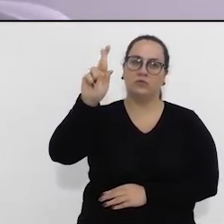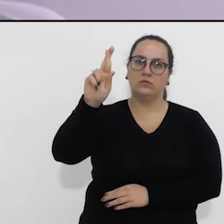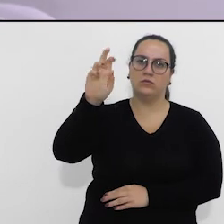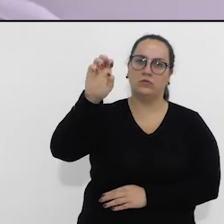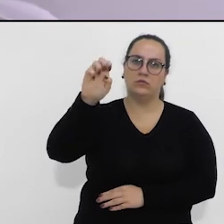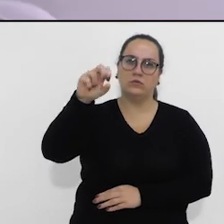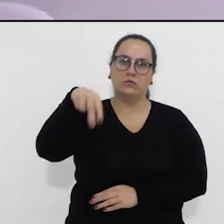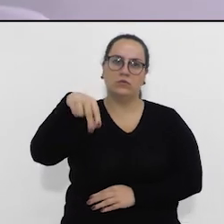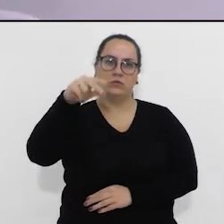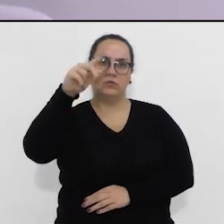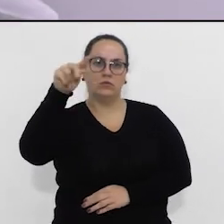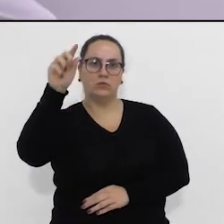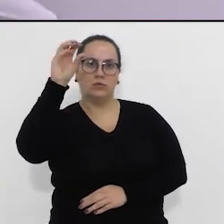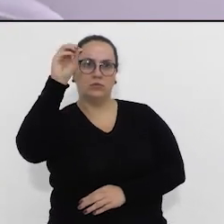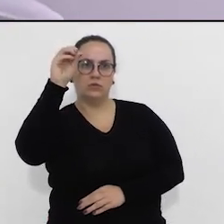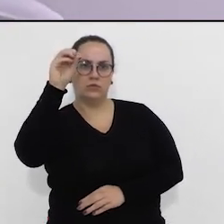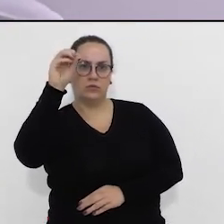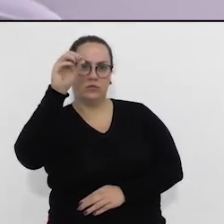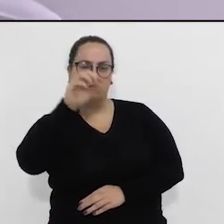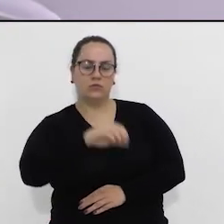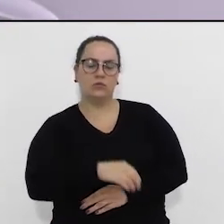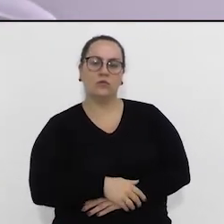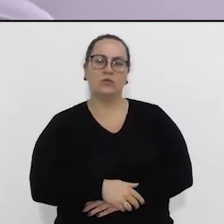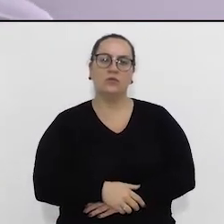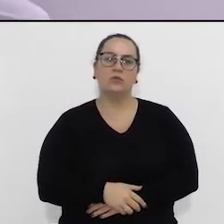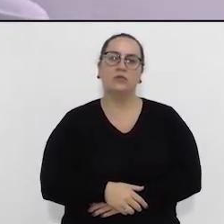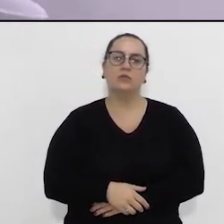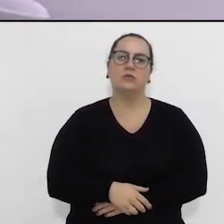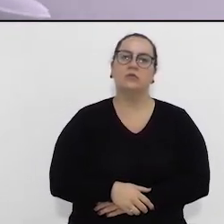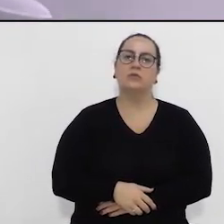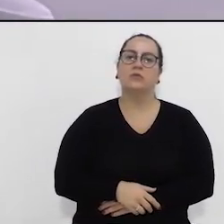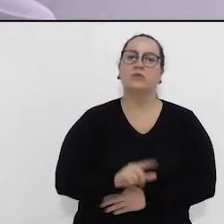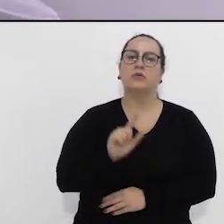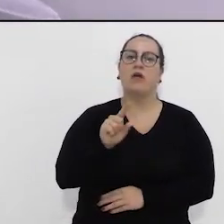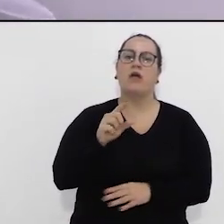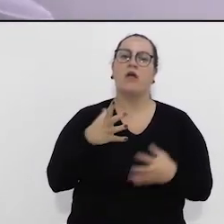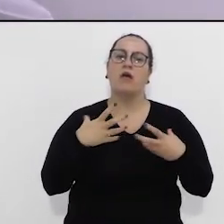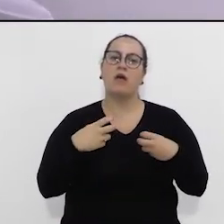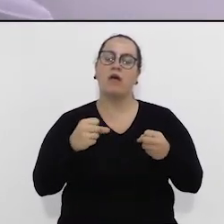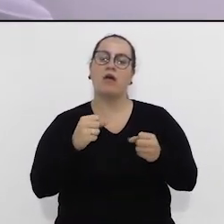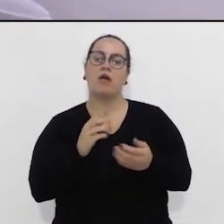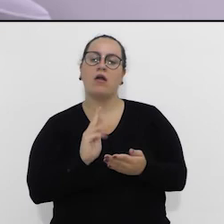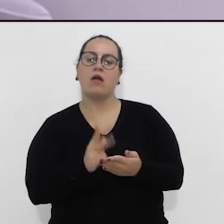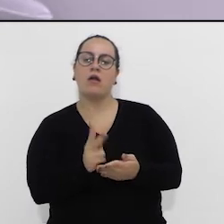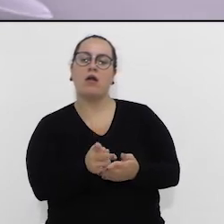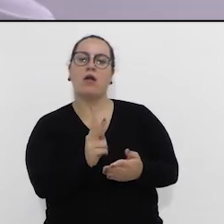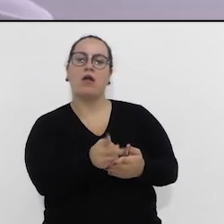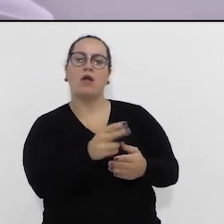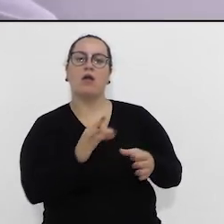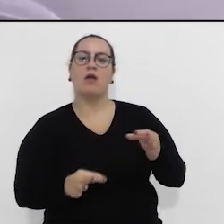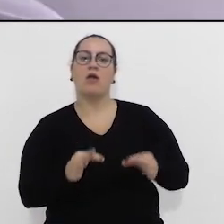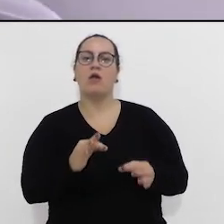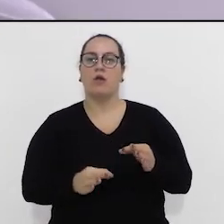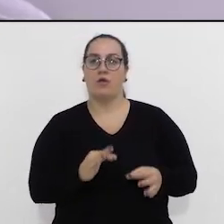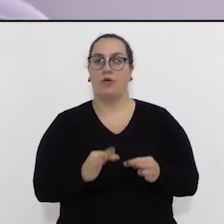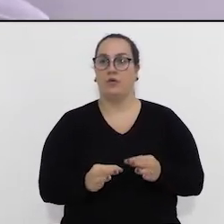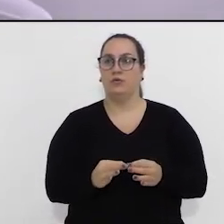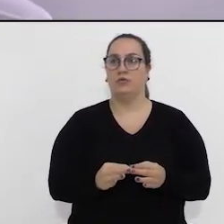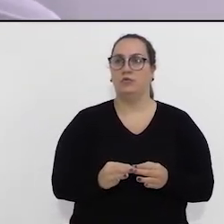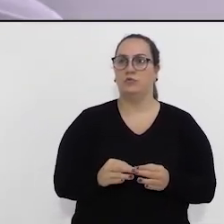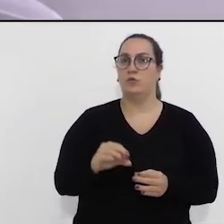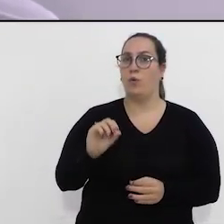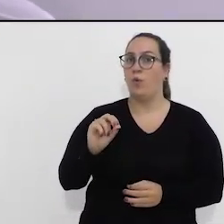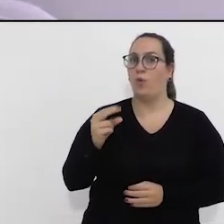investimentos nesse nessa obra O senhor é a favor da continuação do projeto qualquer sua